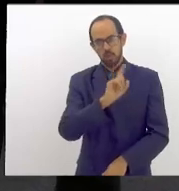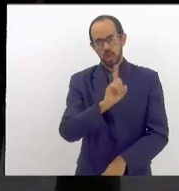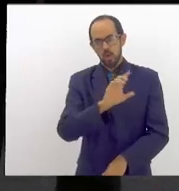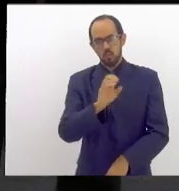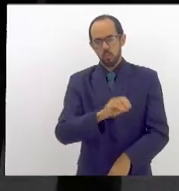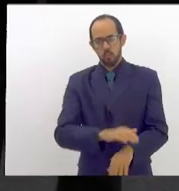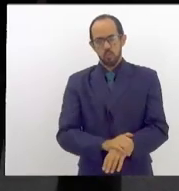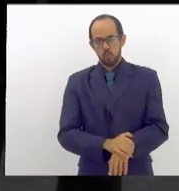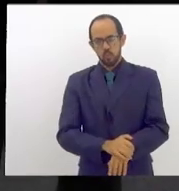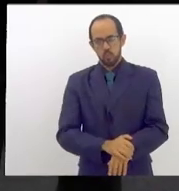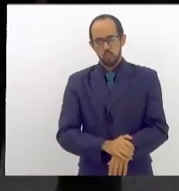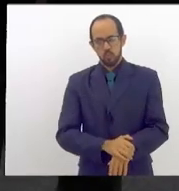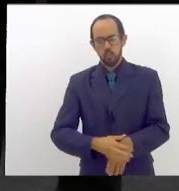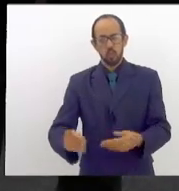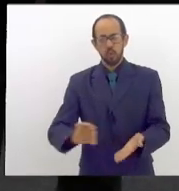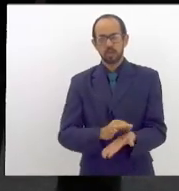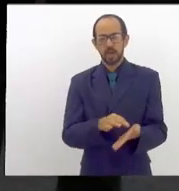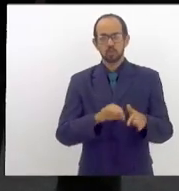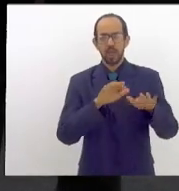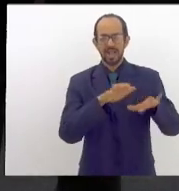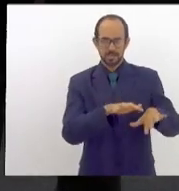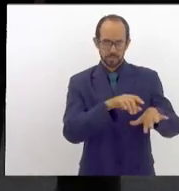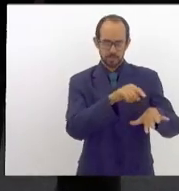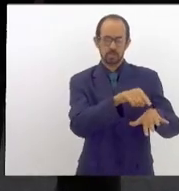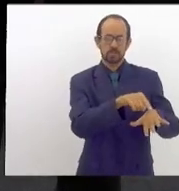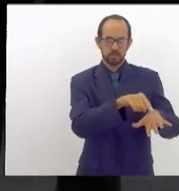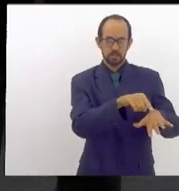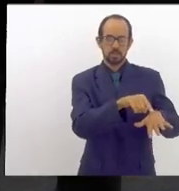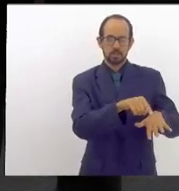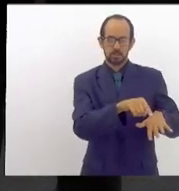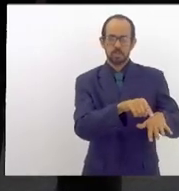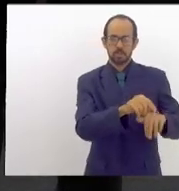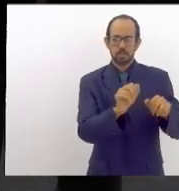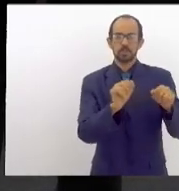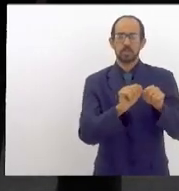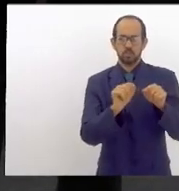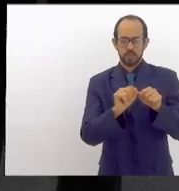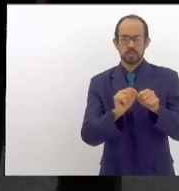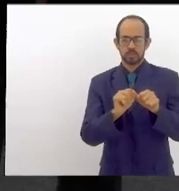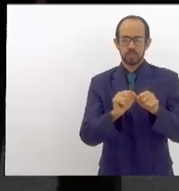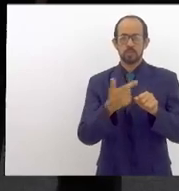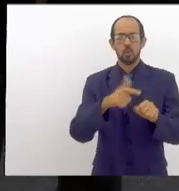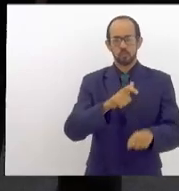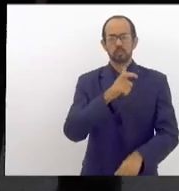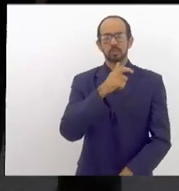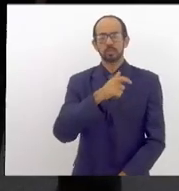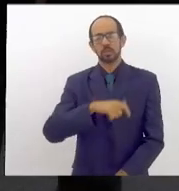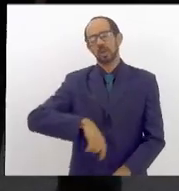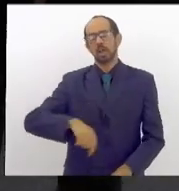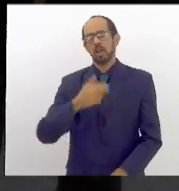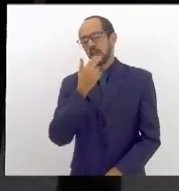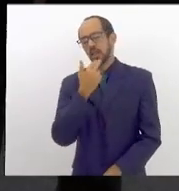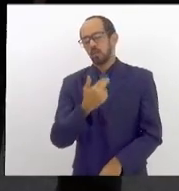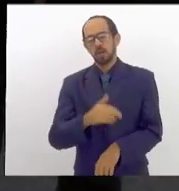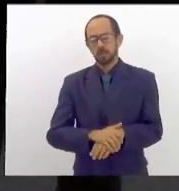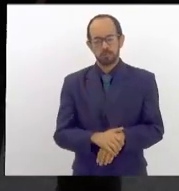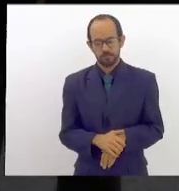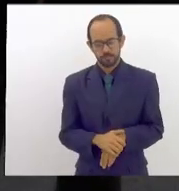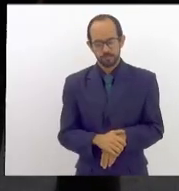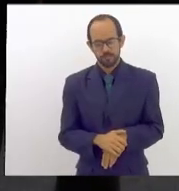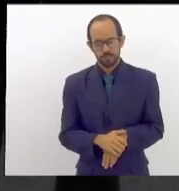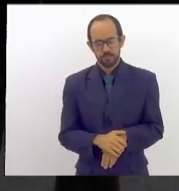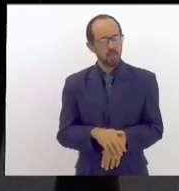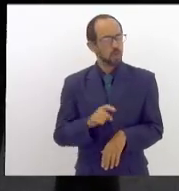dessa desse monte desse valor dessa natureza assinado ou seja um conjunto de regularidade aí o que a gente não